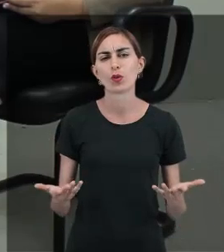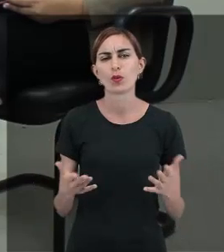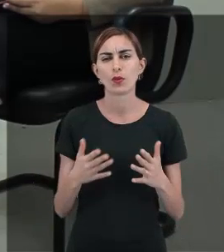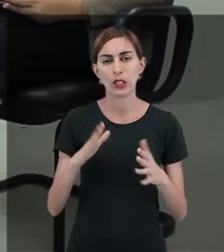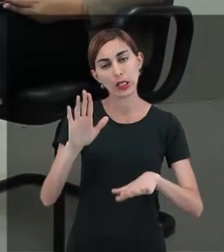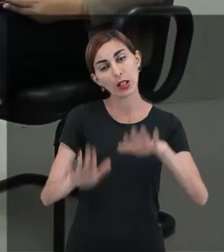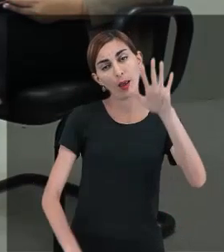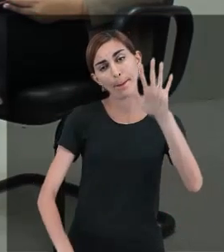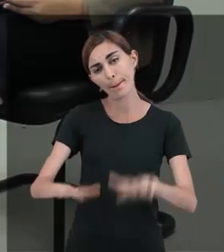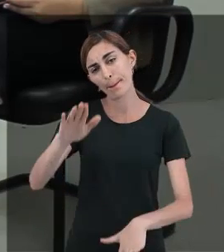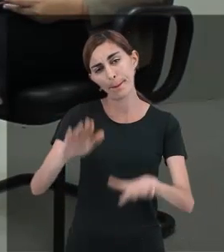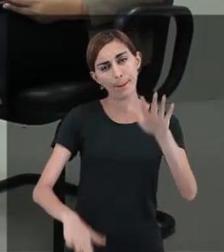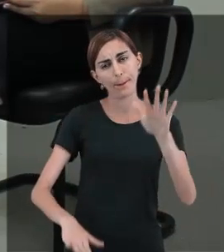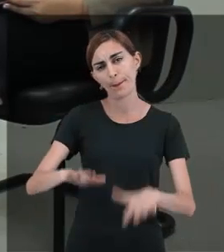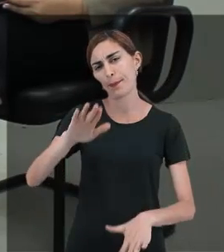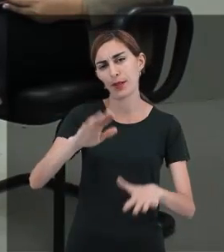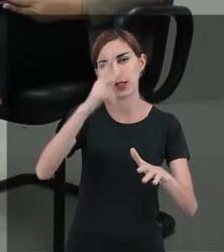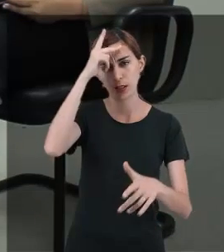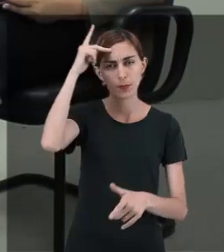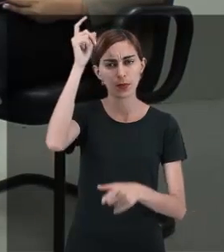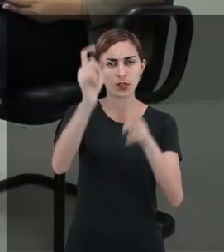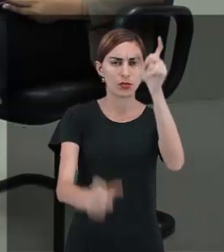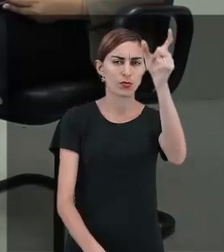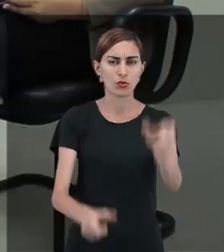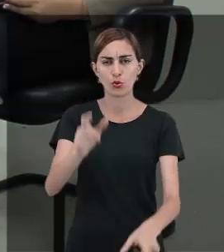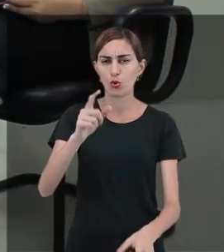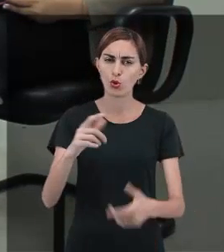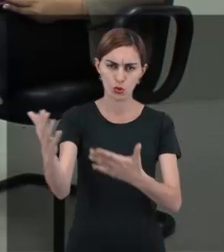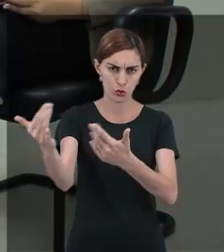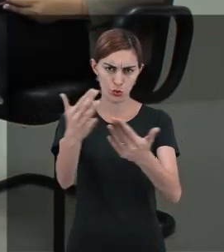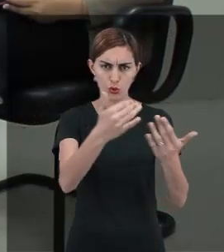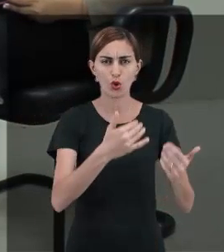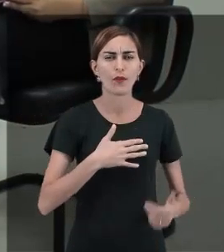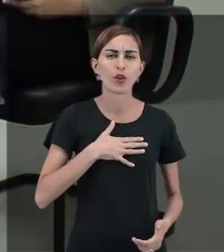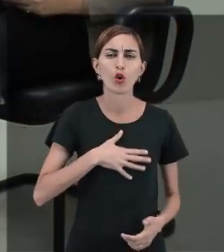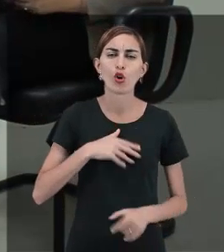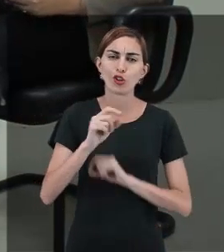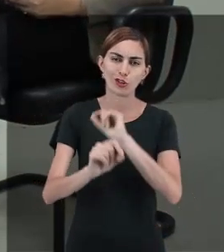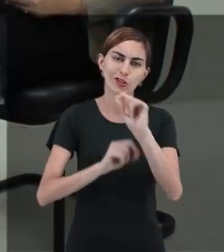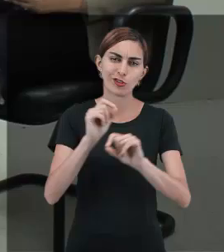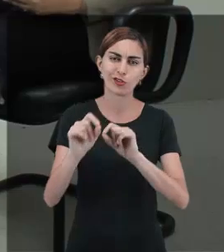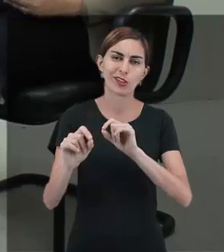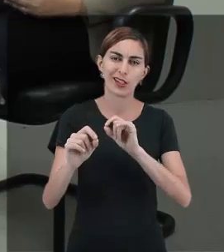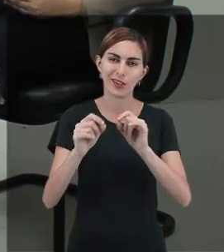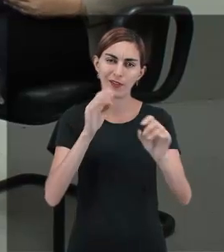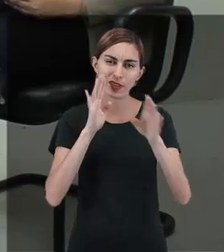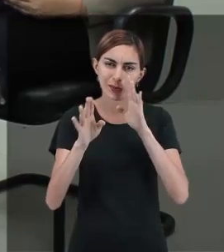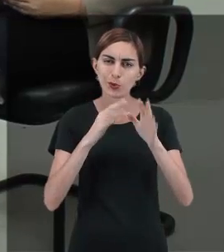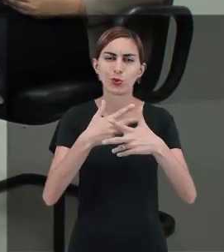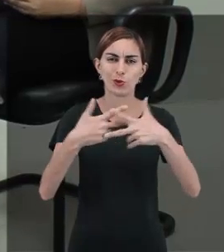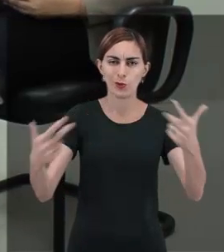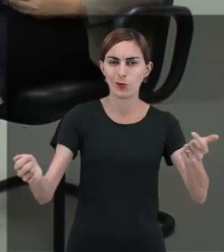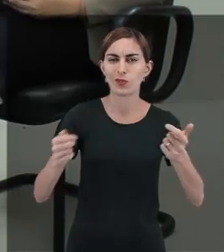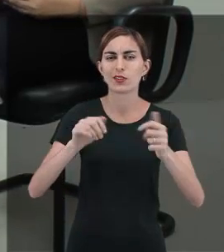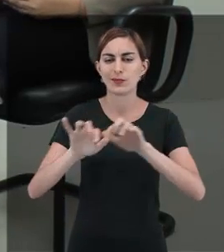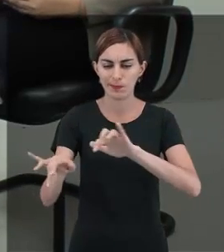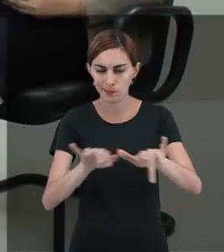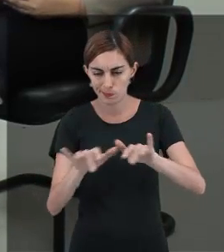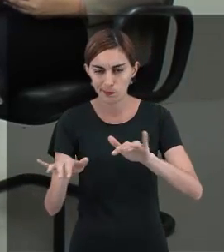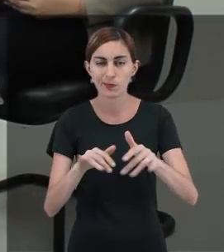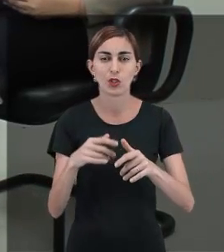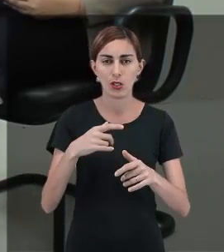do público. Você tem que enxergar qual o público. O que é que o público? O público jovem, ele gosta muito da mídia digital, redes sociais, aquela coisa. O público já